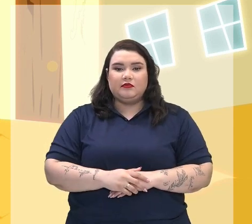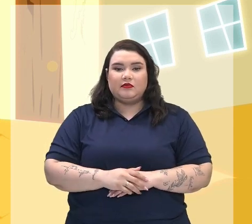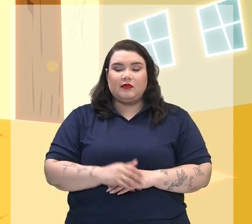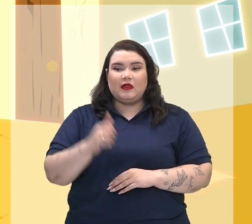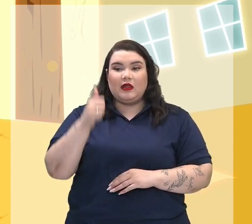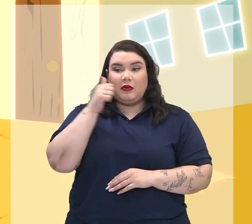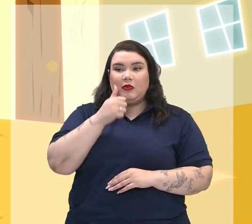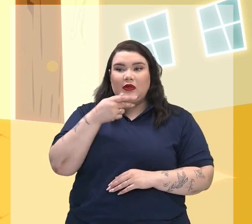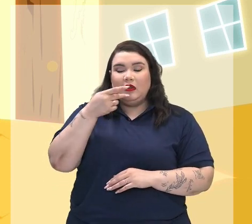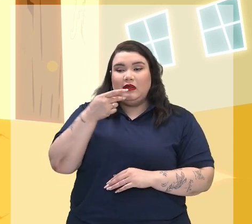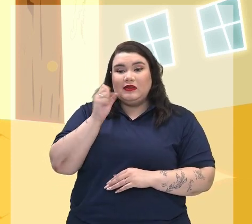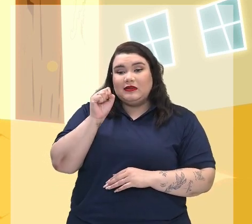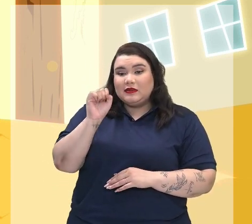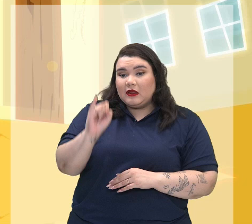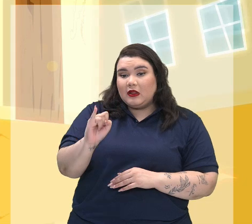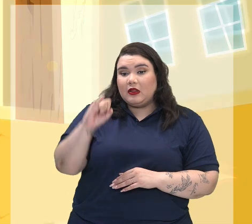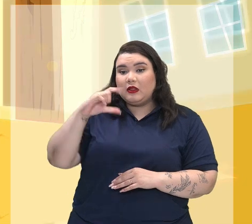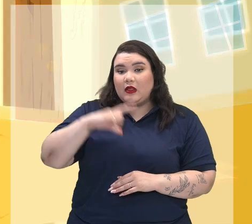Se tiver água.